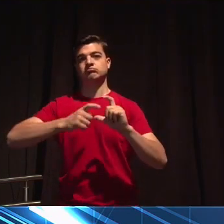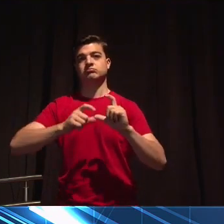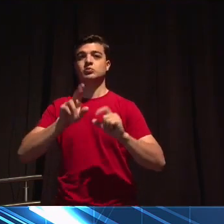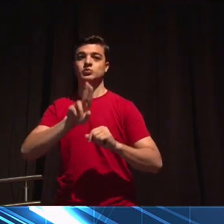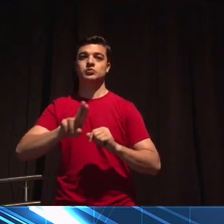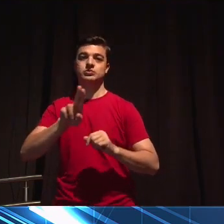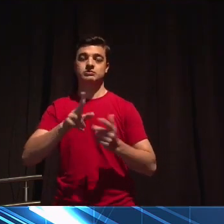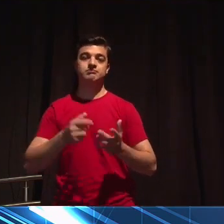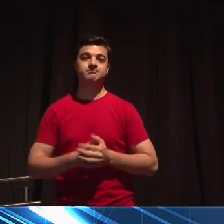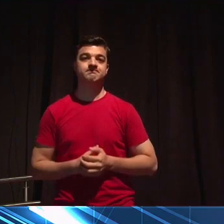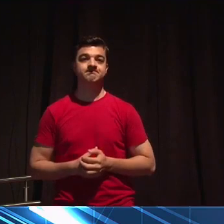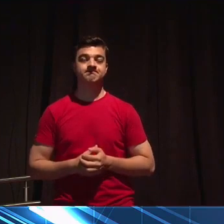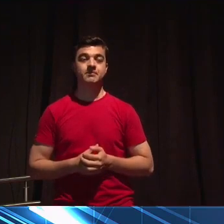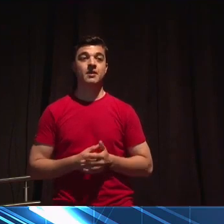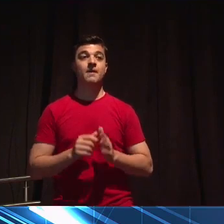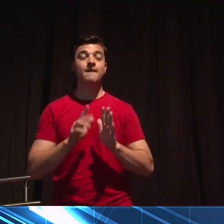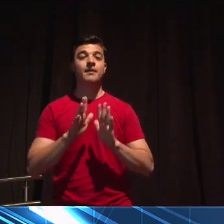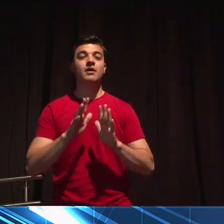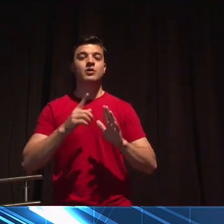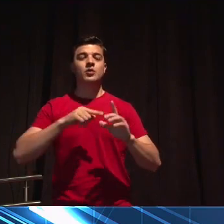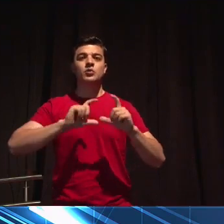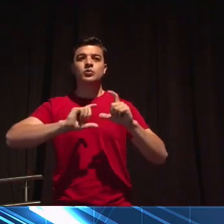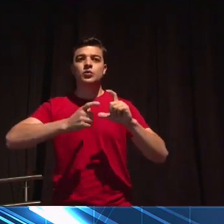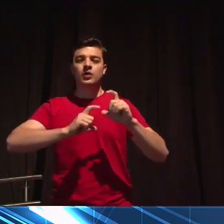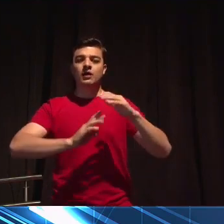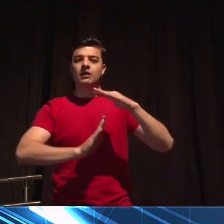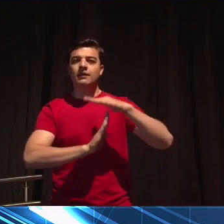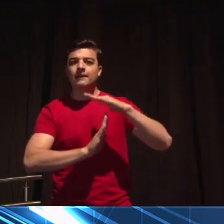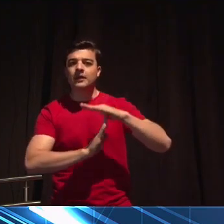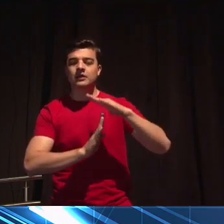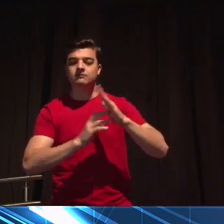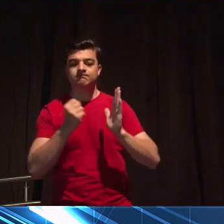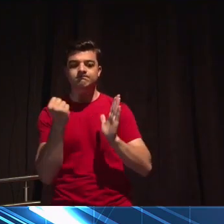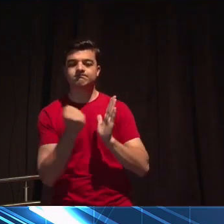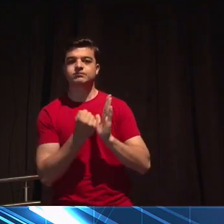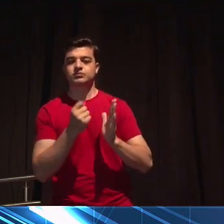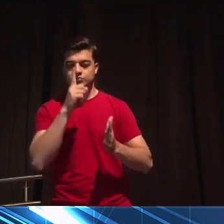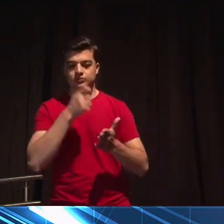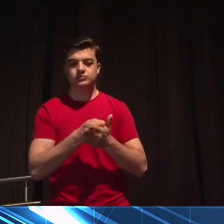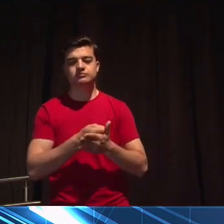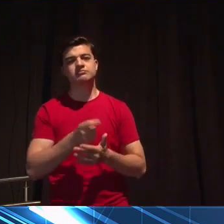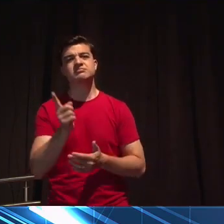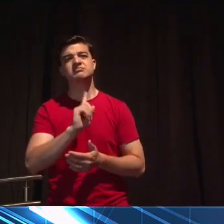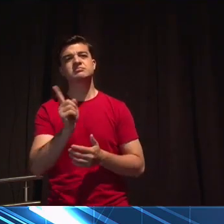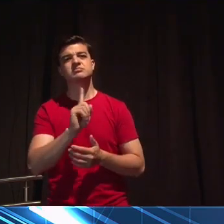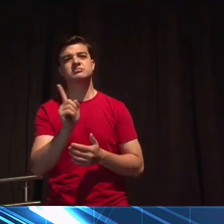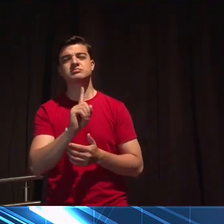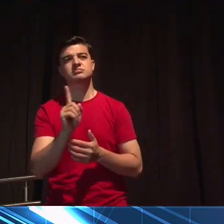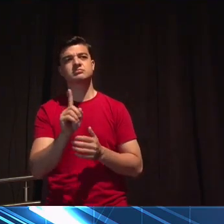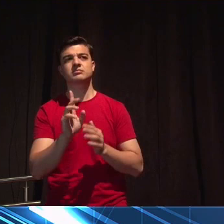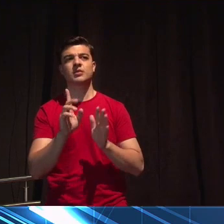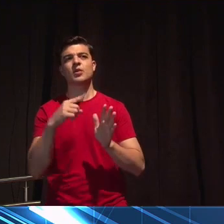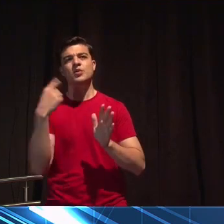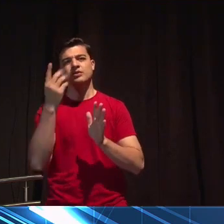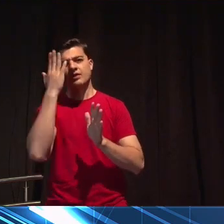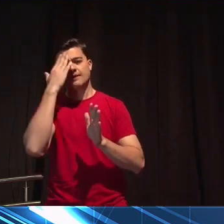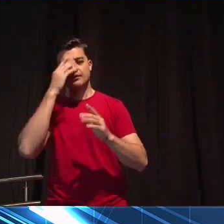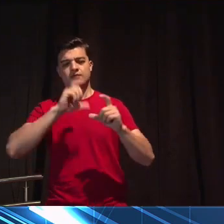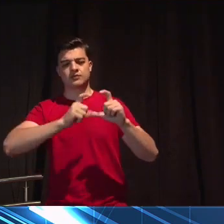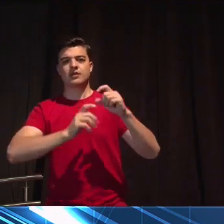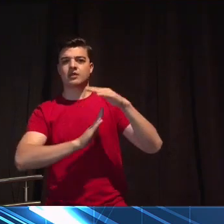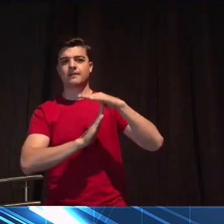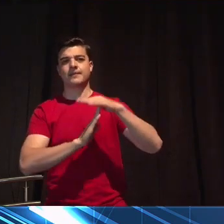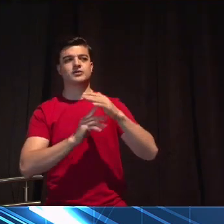numa limitação do Node, porque as limitações do Node todo mundo já sabe, né? Só tu lê, tu sabe. A gente só